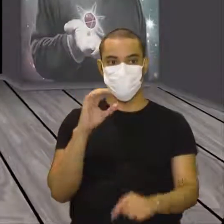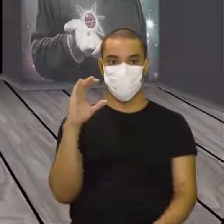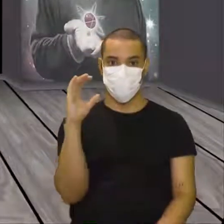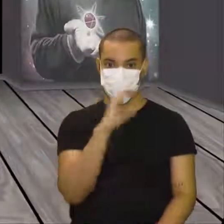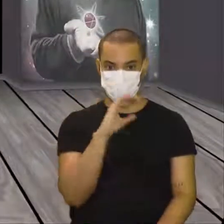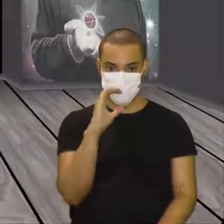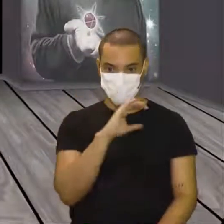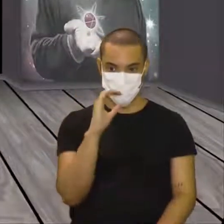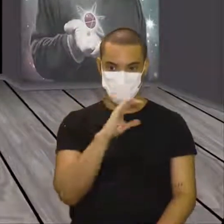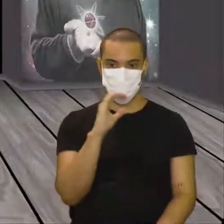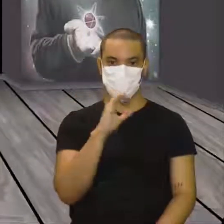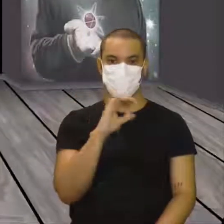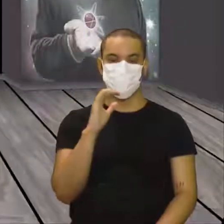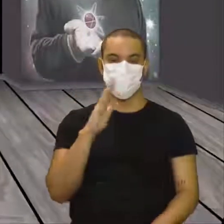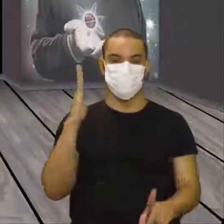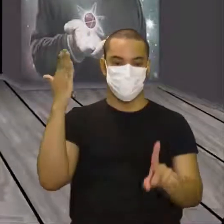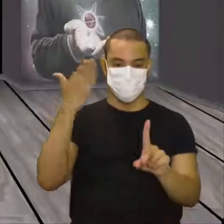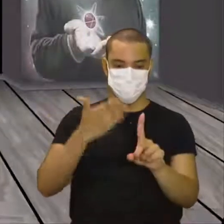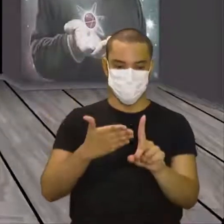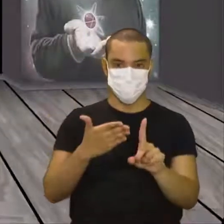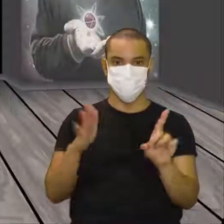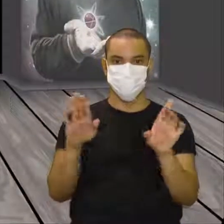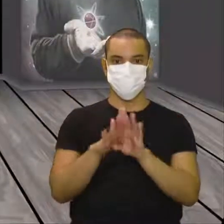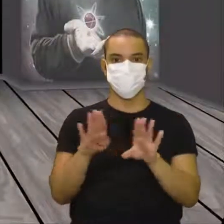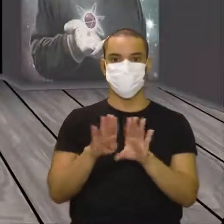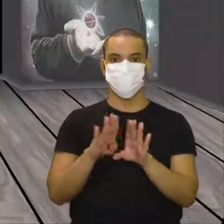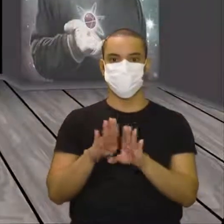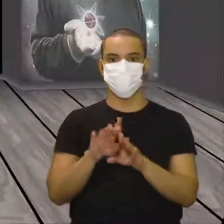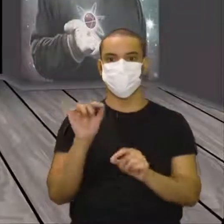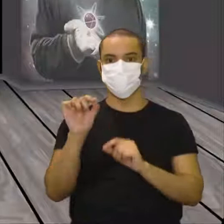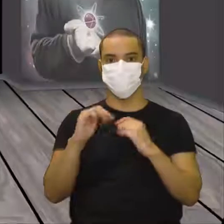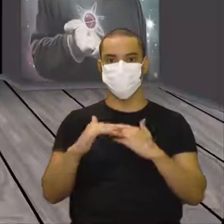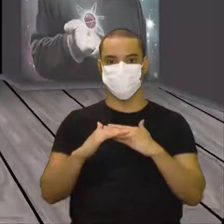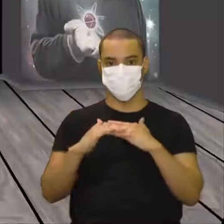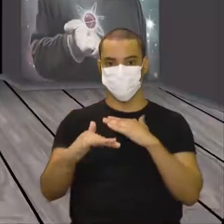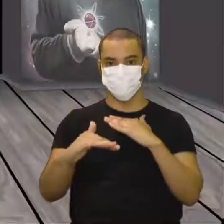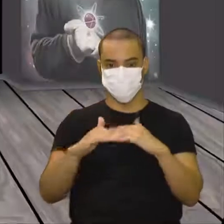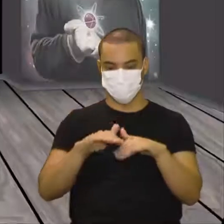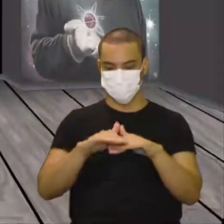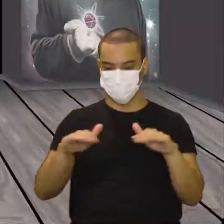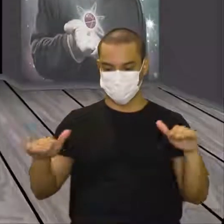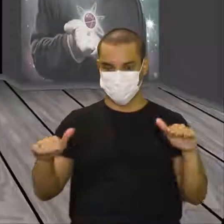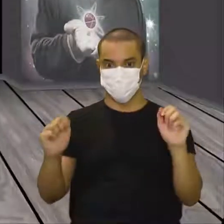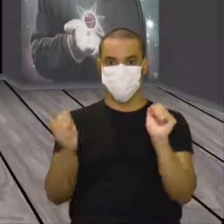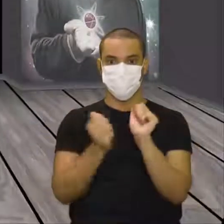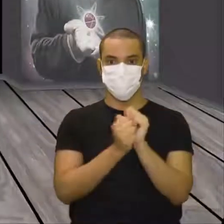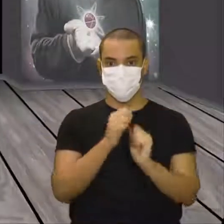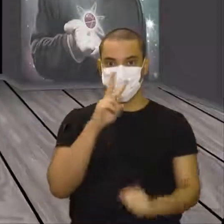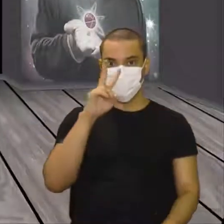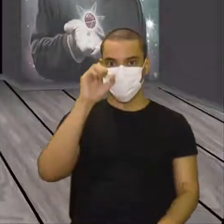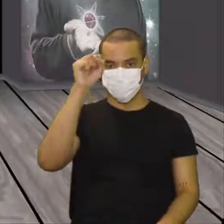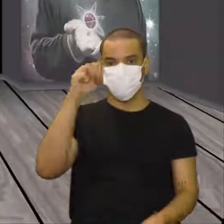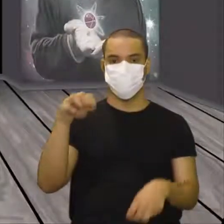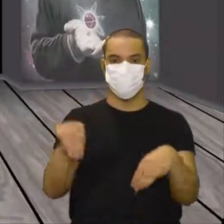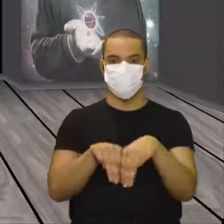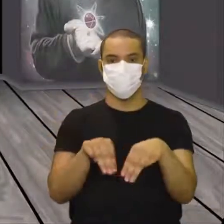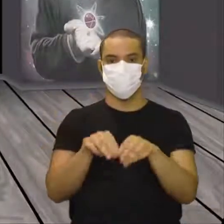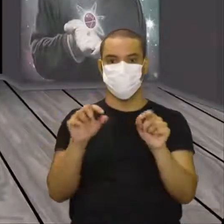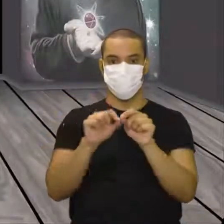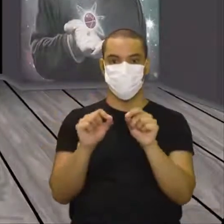velocidade, a direção do campo e gerando perpendicular esse plano uma força magnética, né? Que você